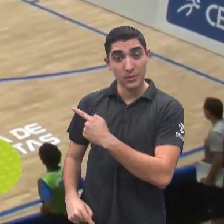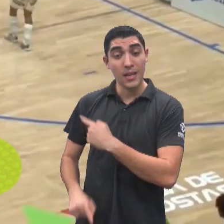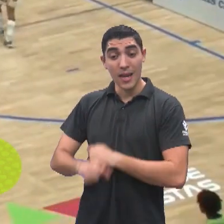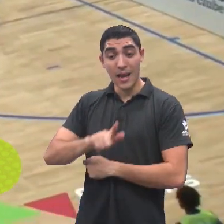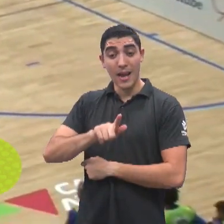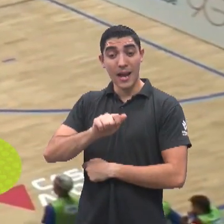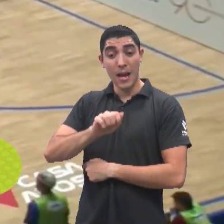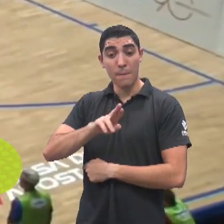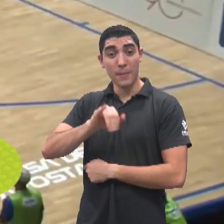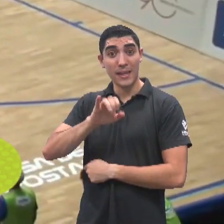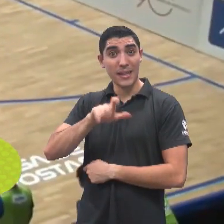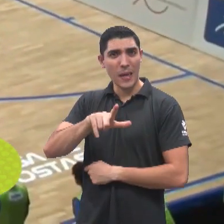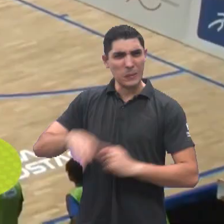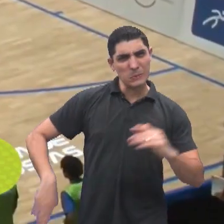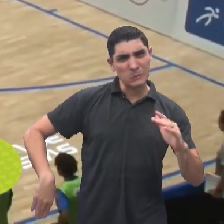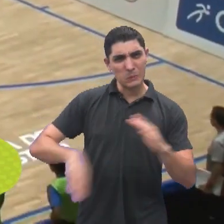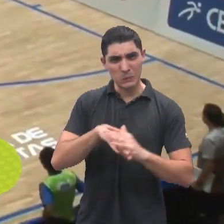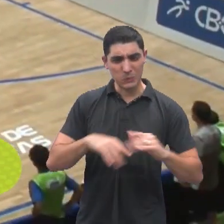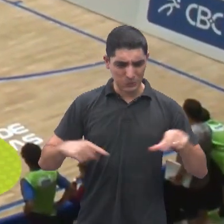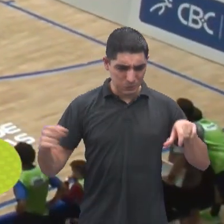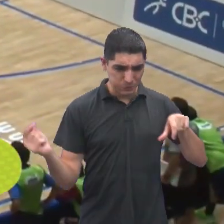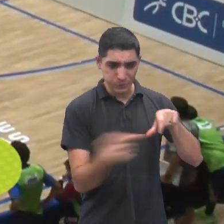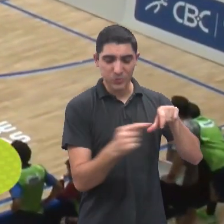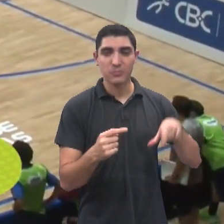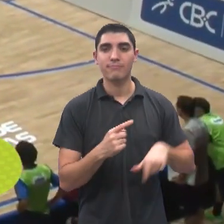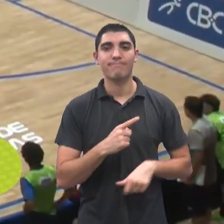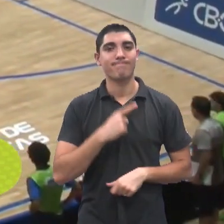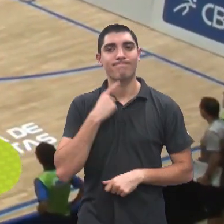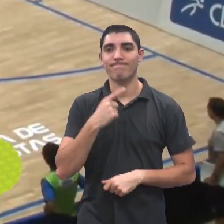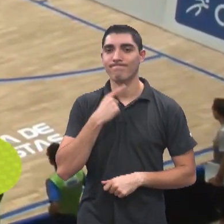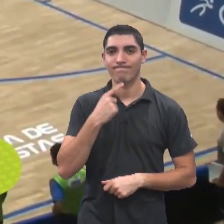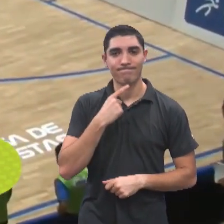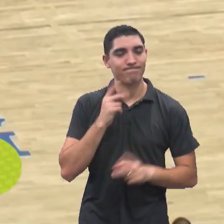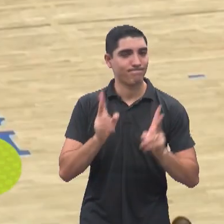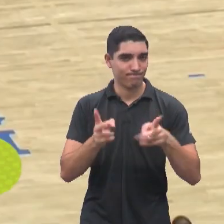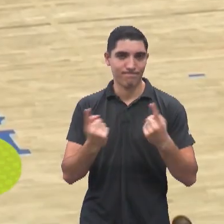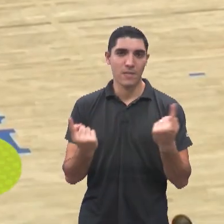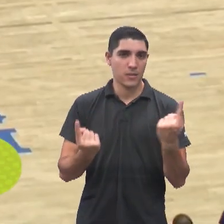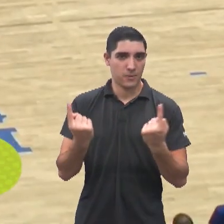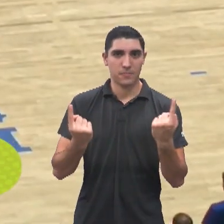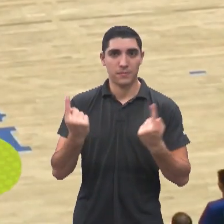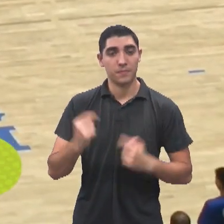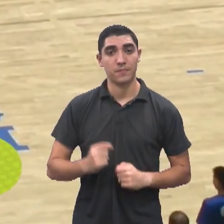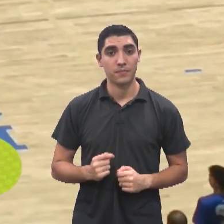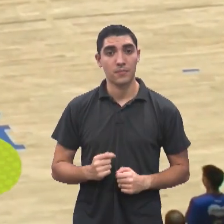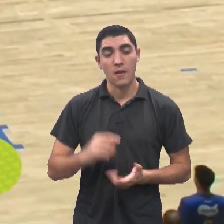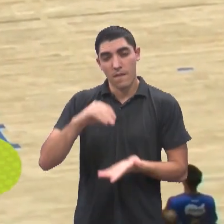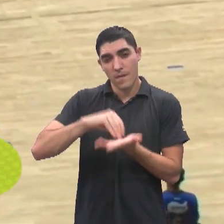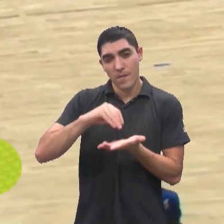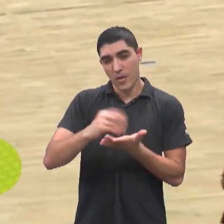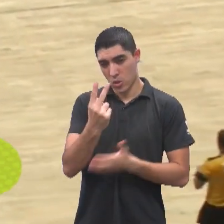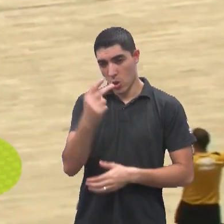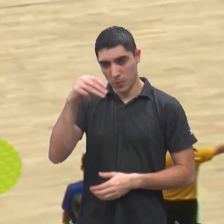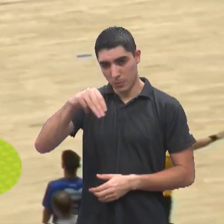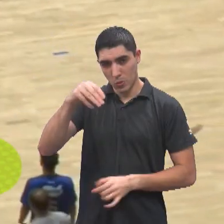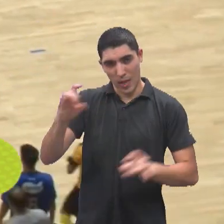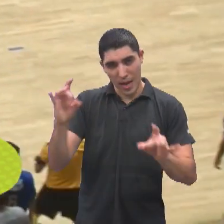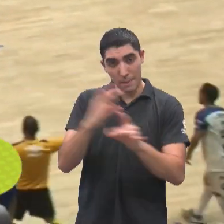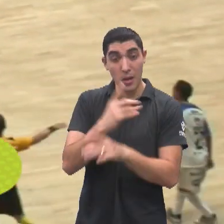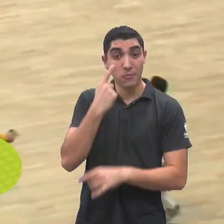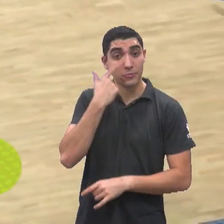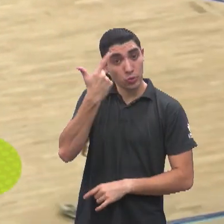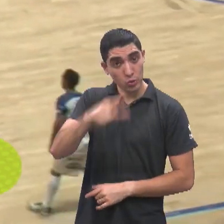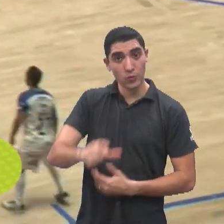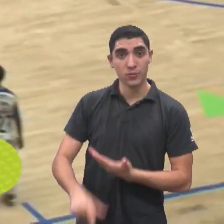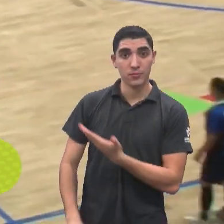dar de bico e a bola passar à direita de Virtuoso, segue 1-1. Restando 2, outra falta para o São José,